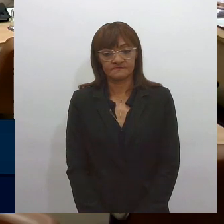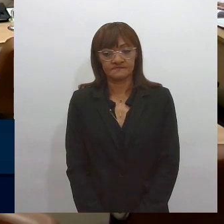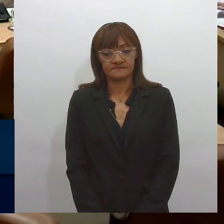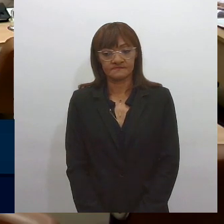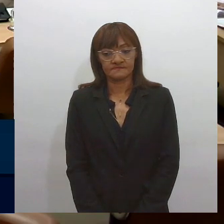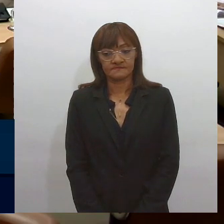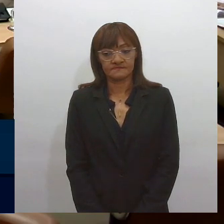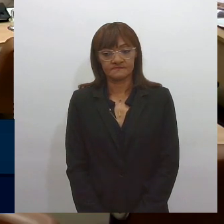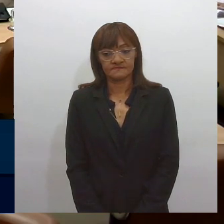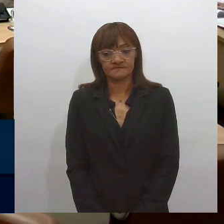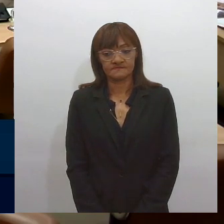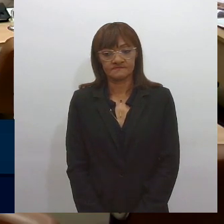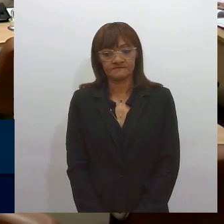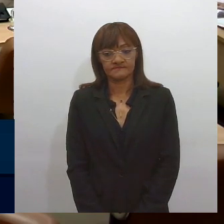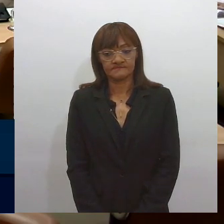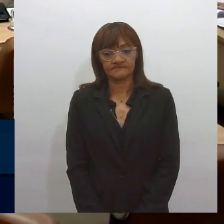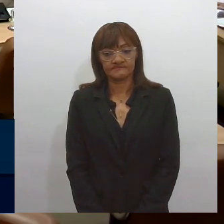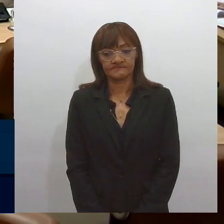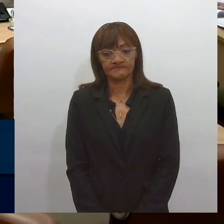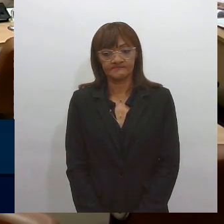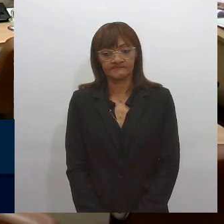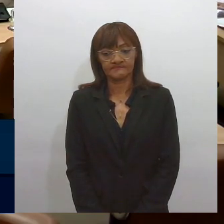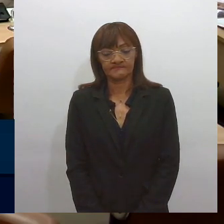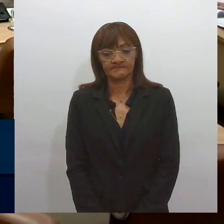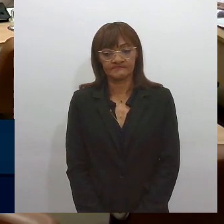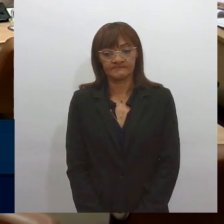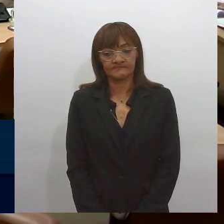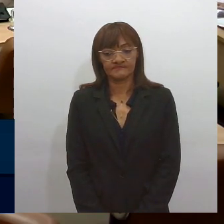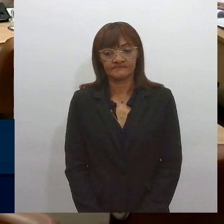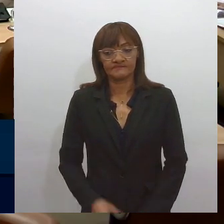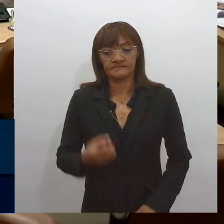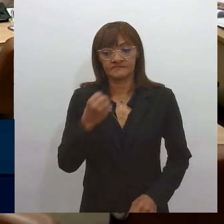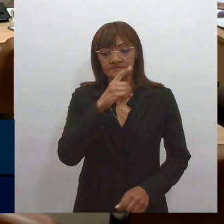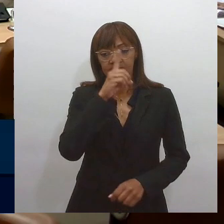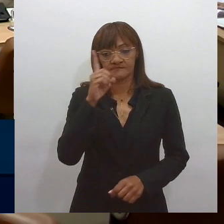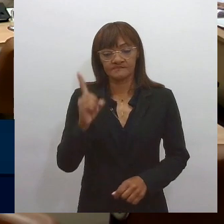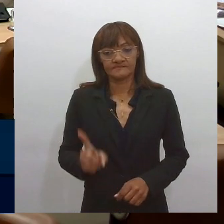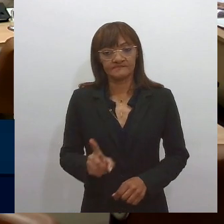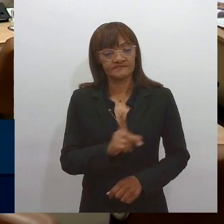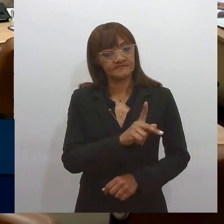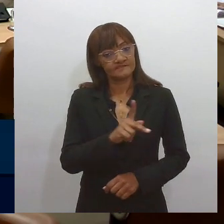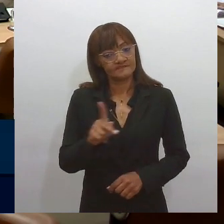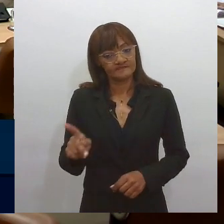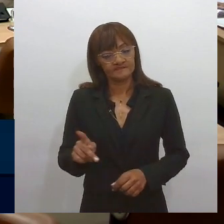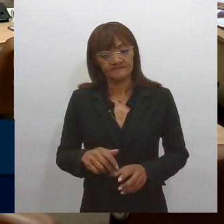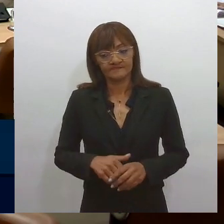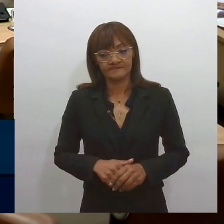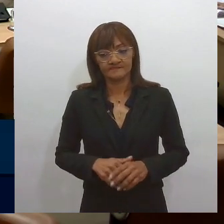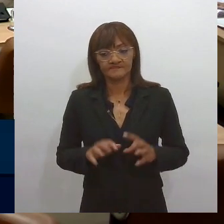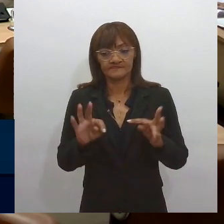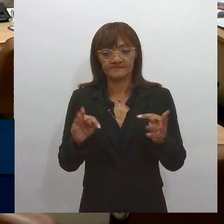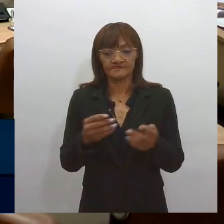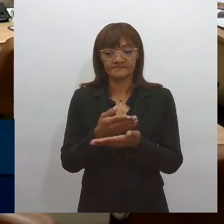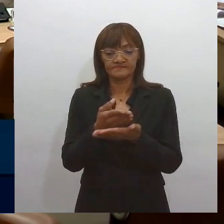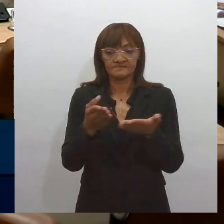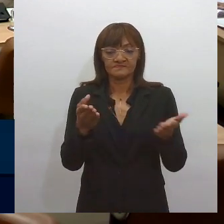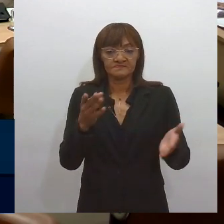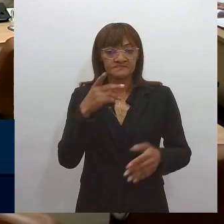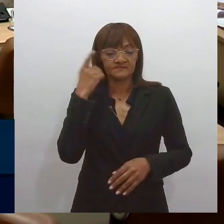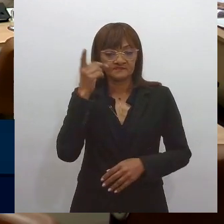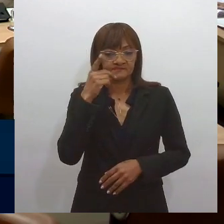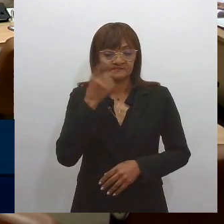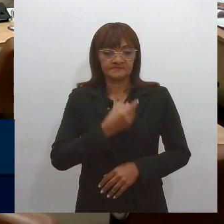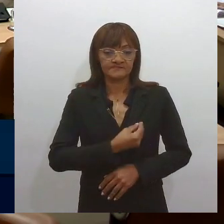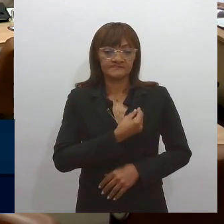Lucena Bom dia senhor presidente a todos colegas deputados e deputadas que aqui estão a todos os servidores